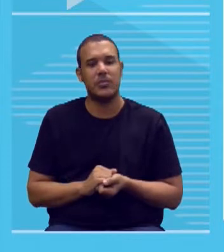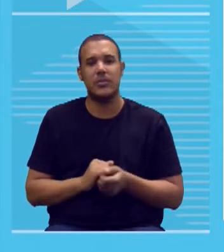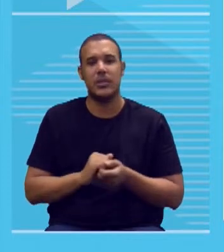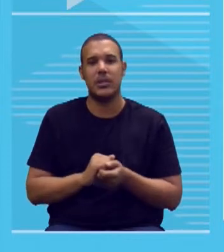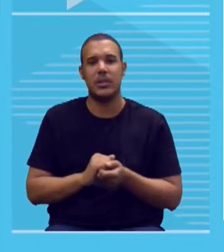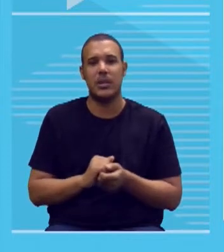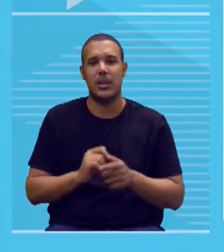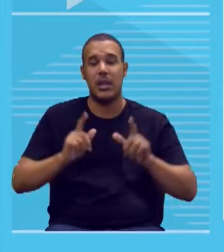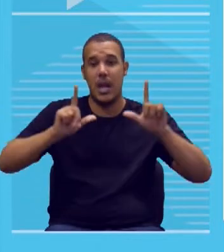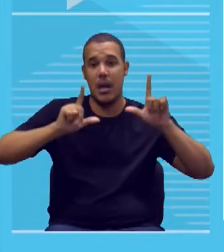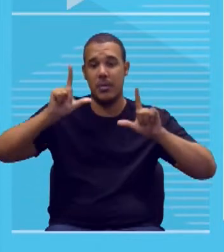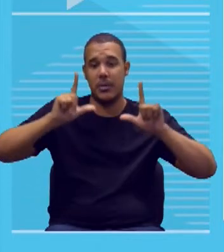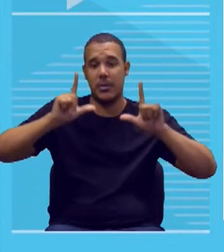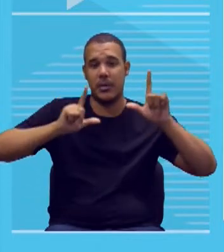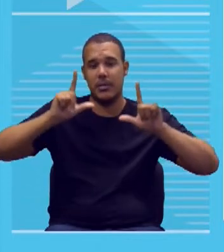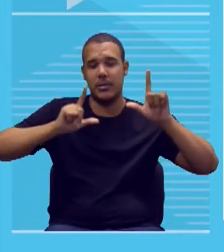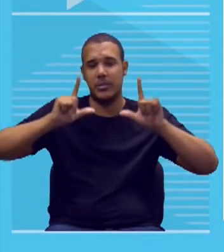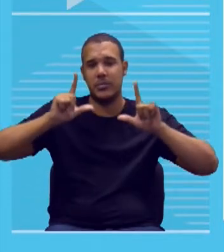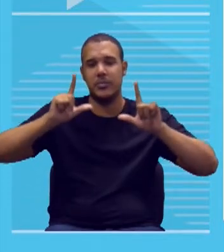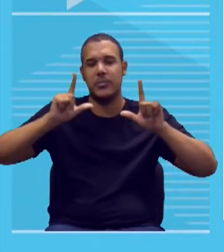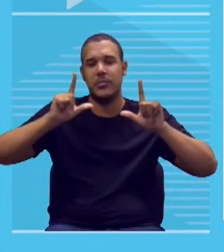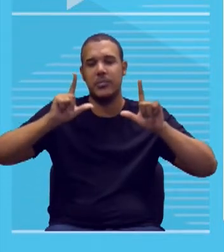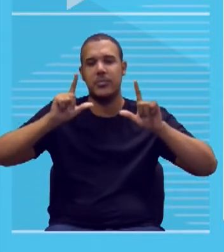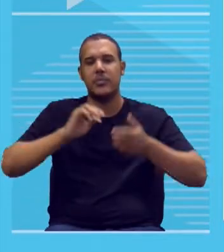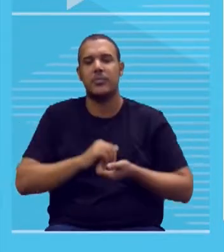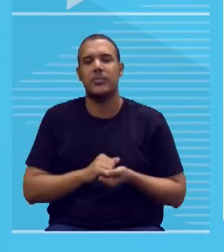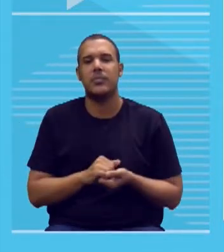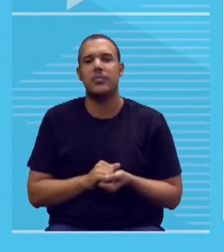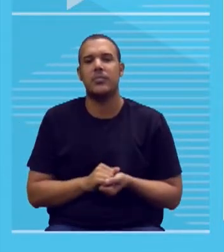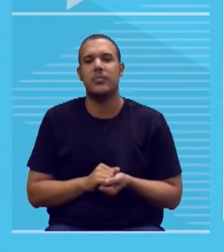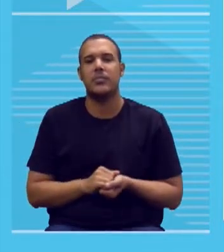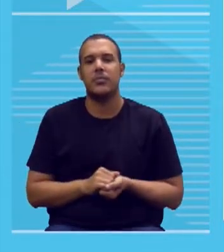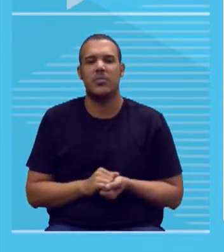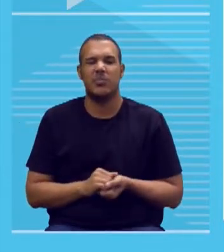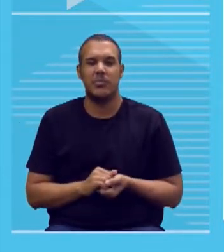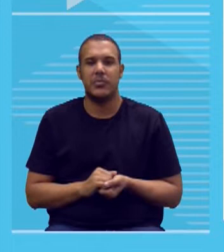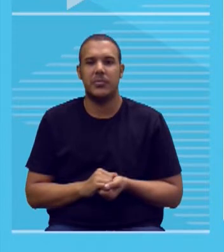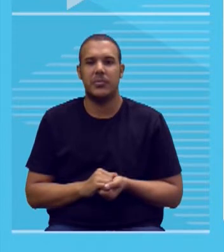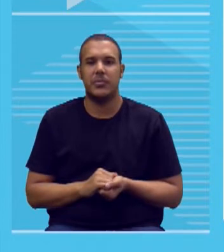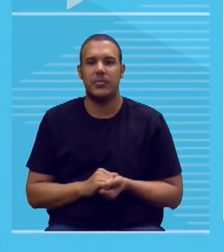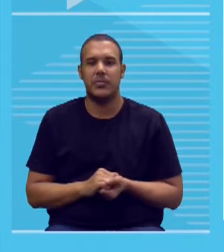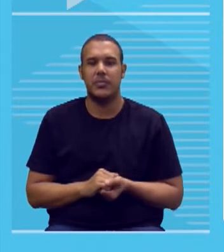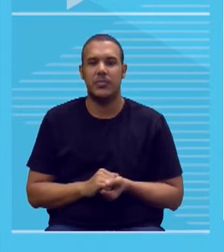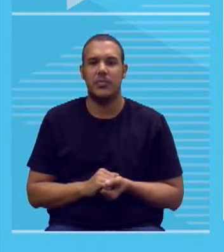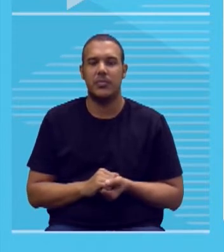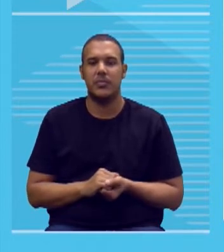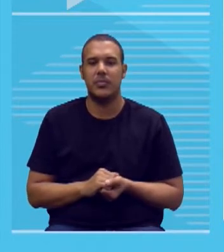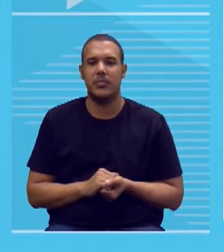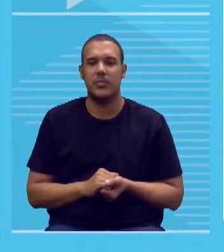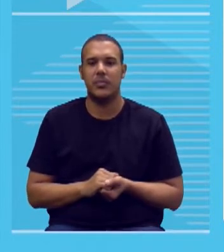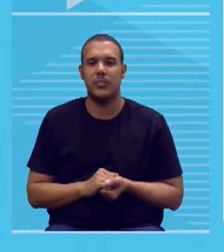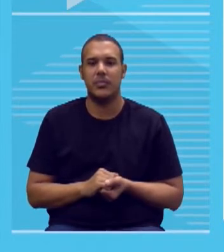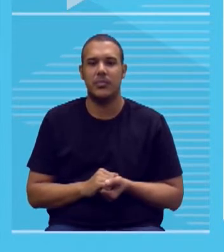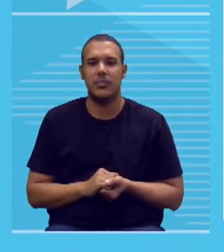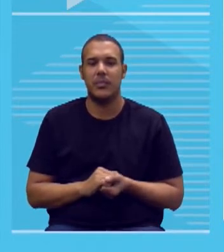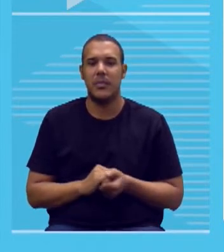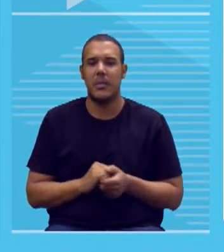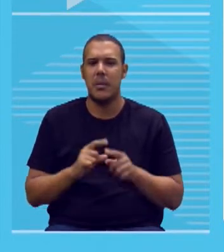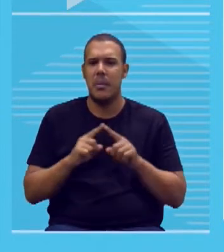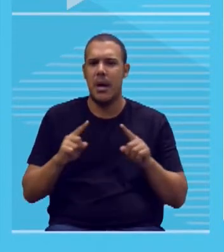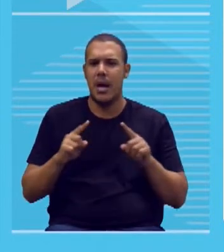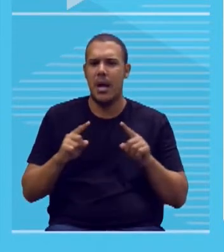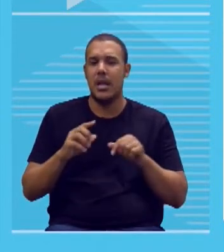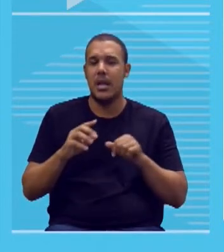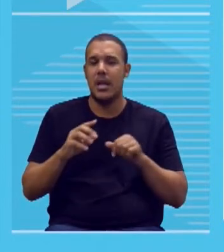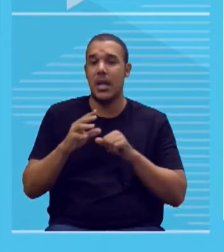e naquela e lá imprensa The Voice quem vai ter o devido conhecimento